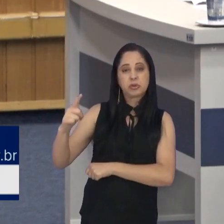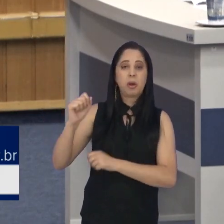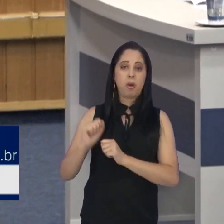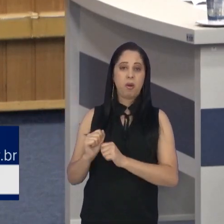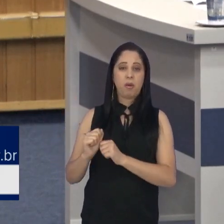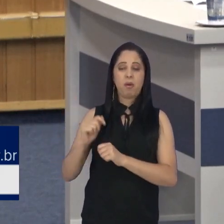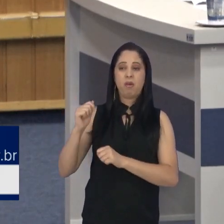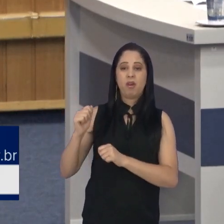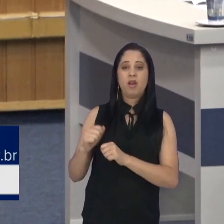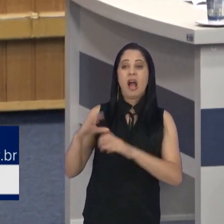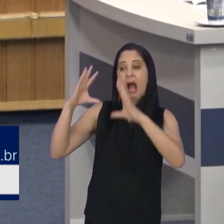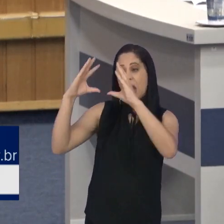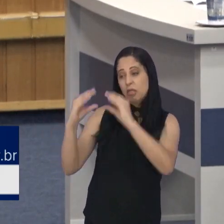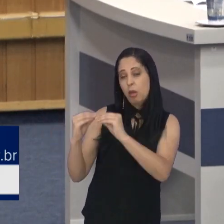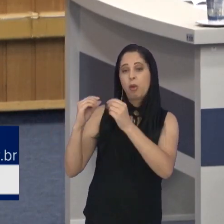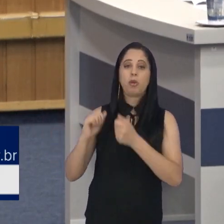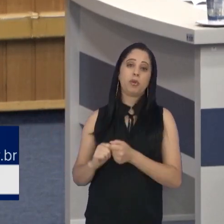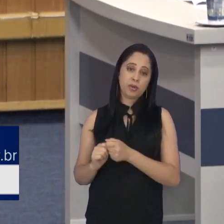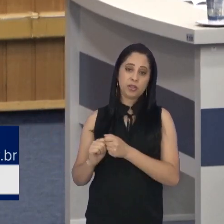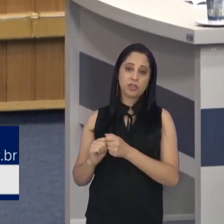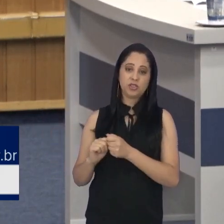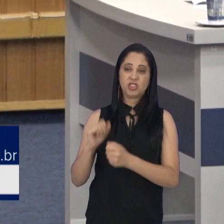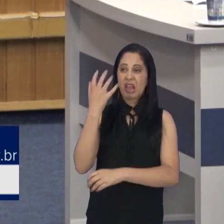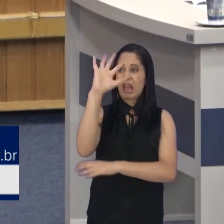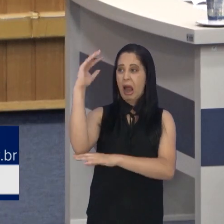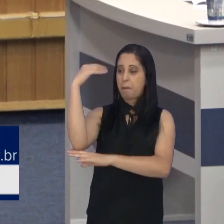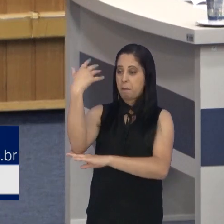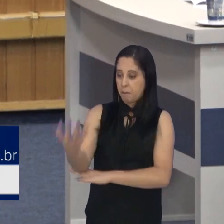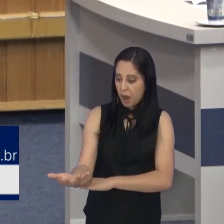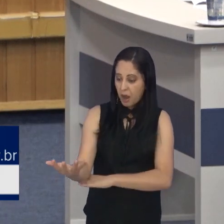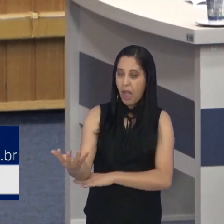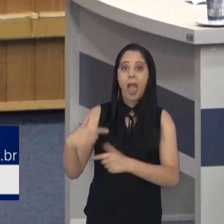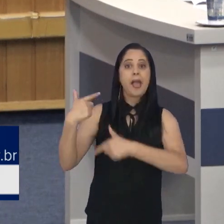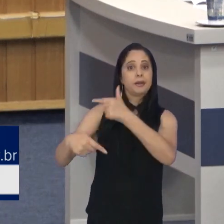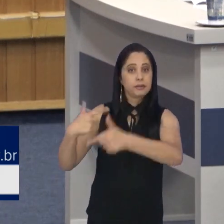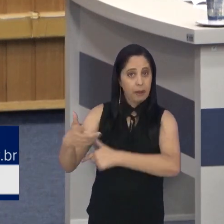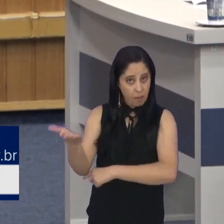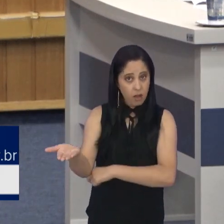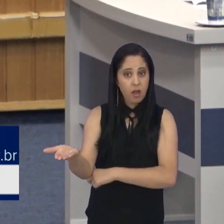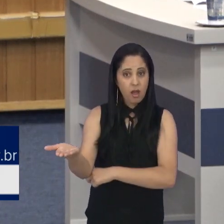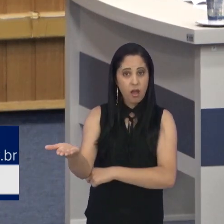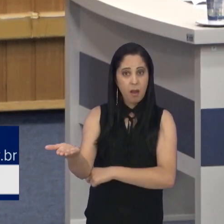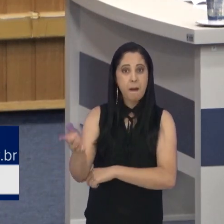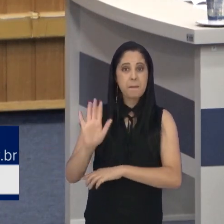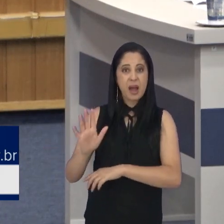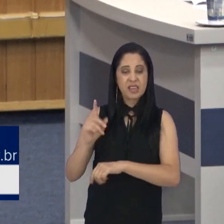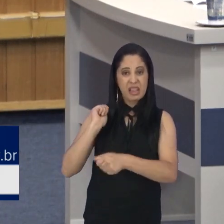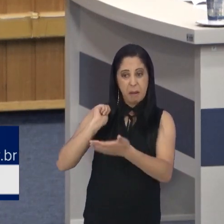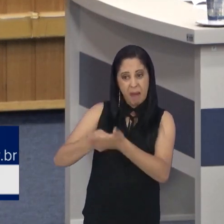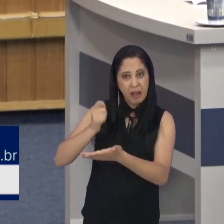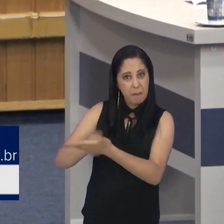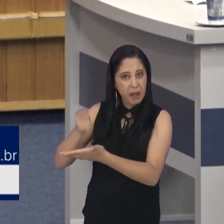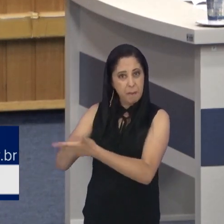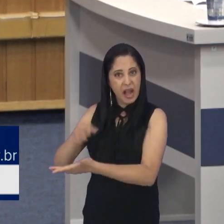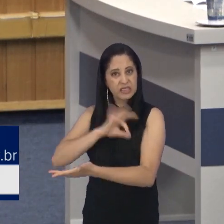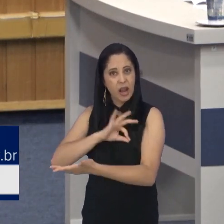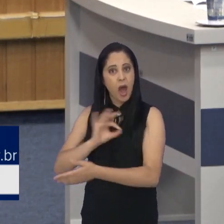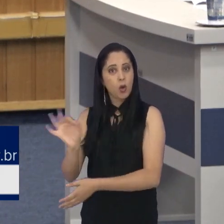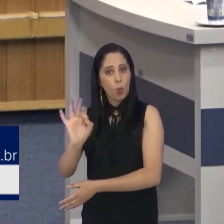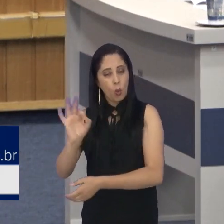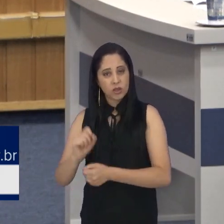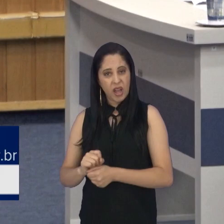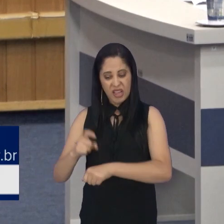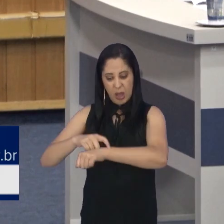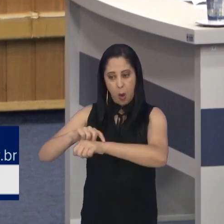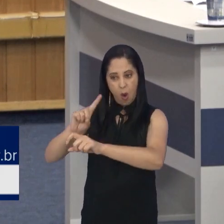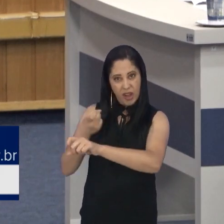noite para acudir a árvore que caiu, levando risco. Ele vai para o banco de horas, ele não recebe dinheiro.